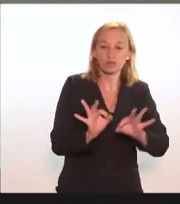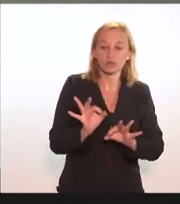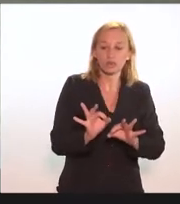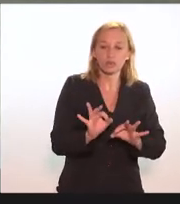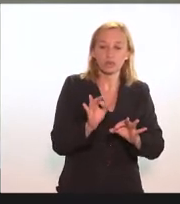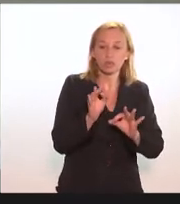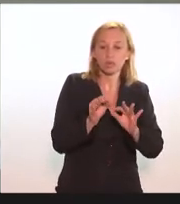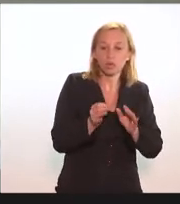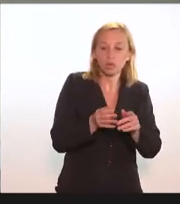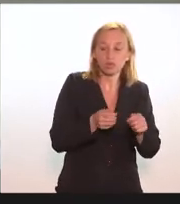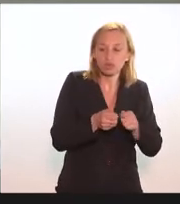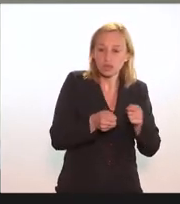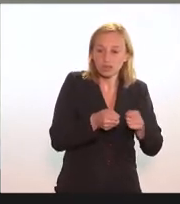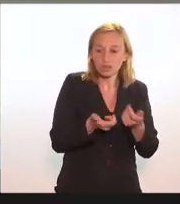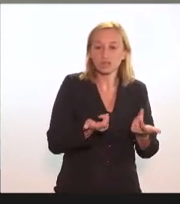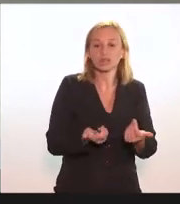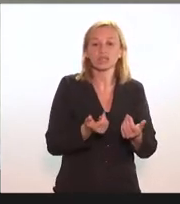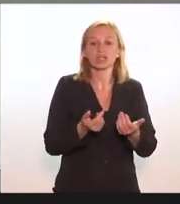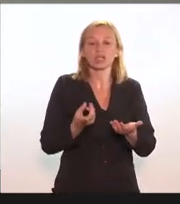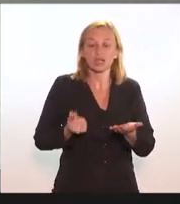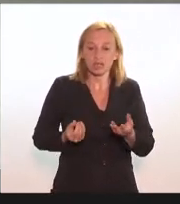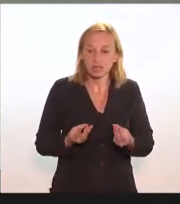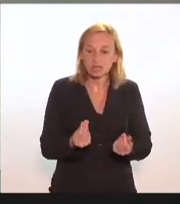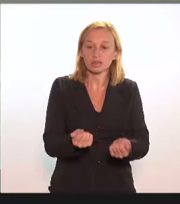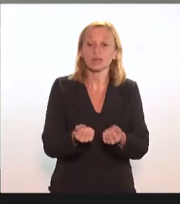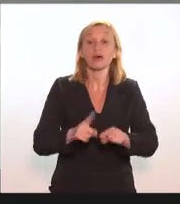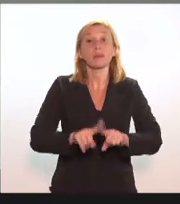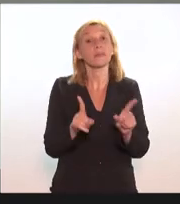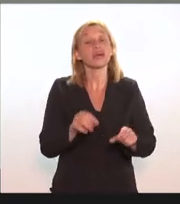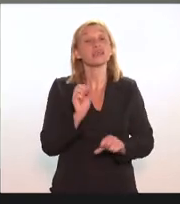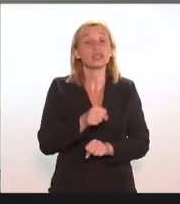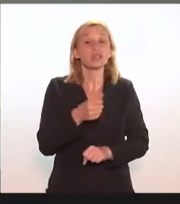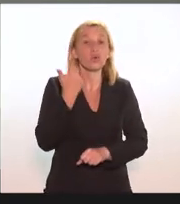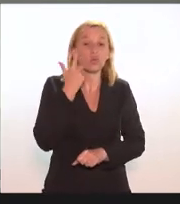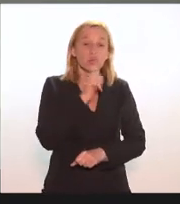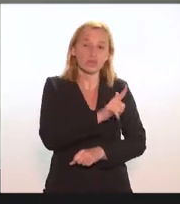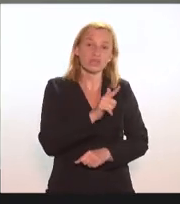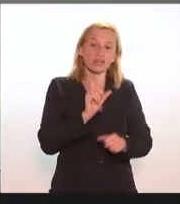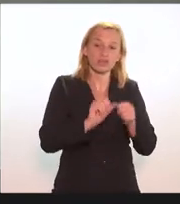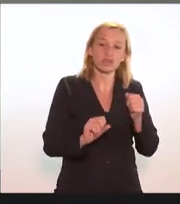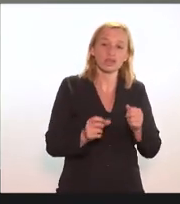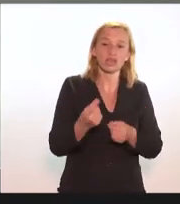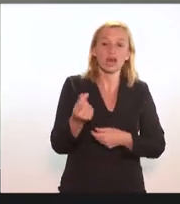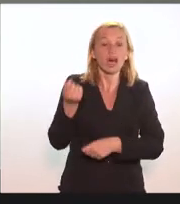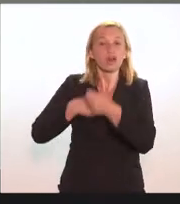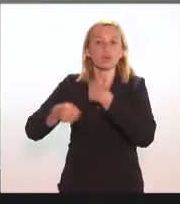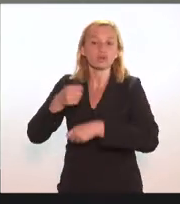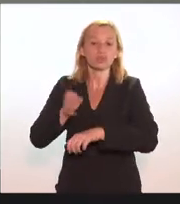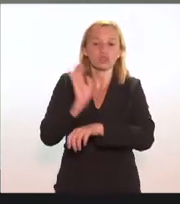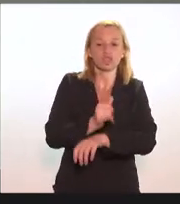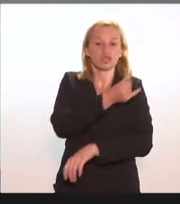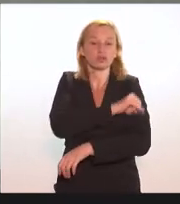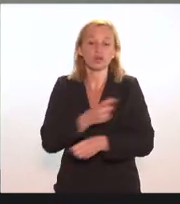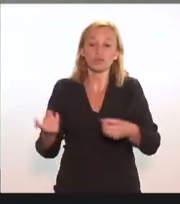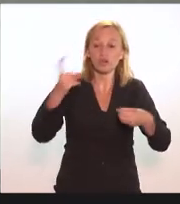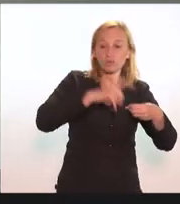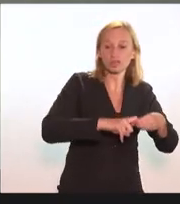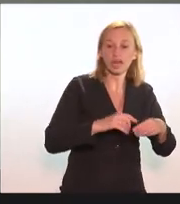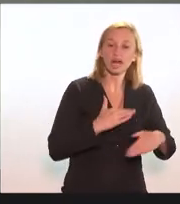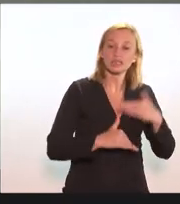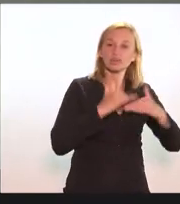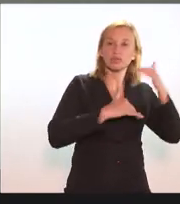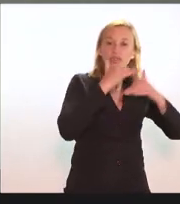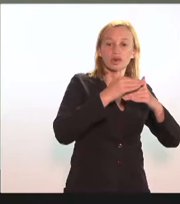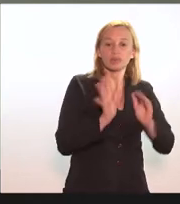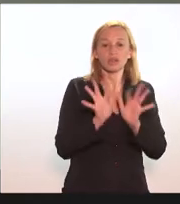sim, façam ajuste de despesa, mas que, sim, consigam fazer a economia do Estado do Rio voltar a crescer para que,